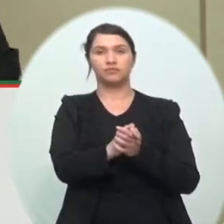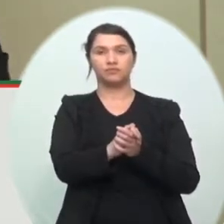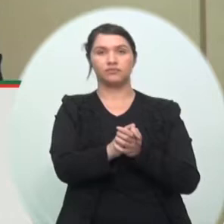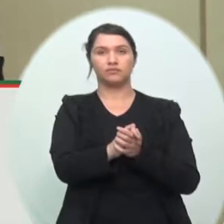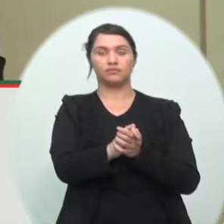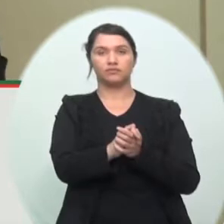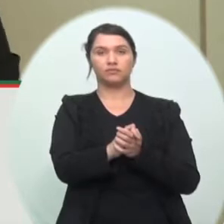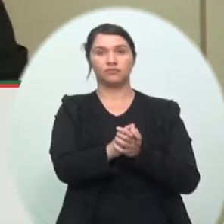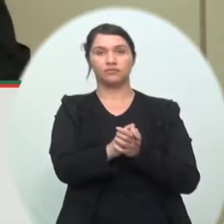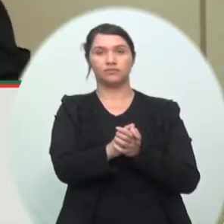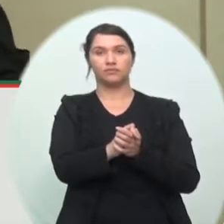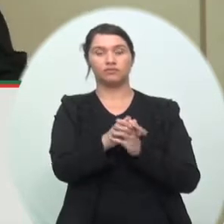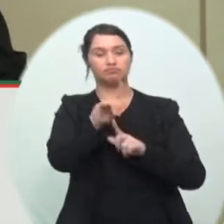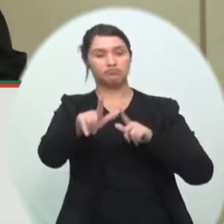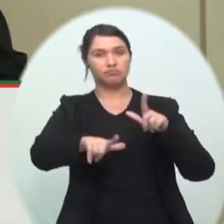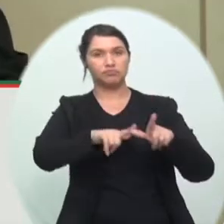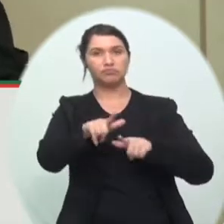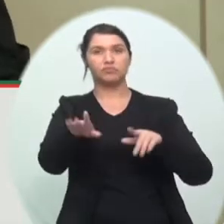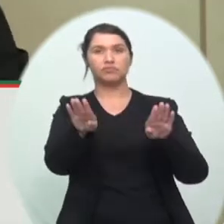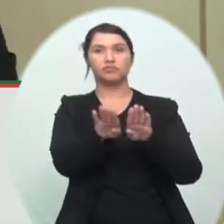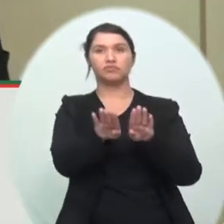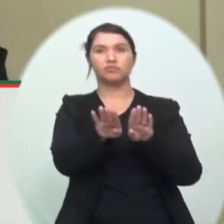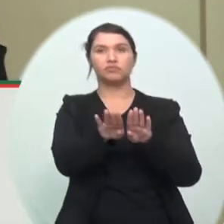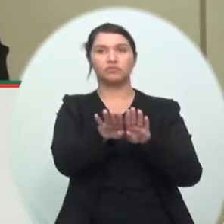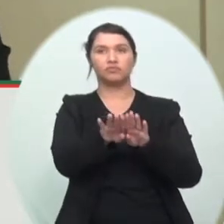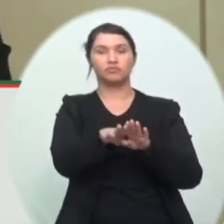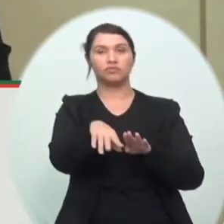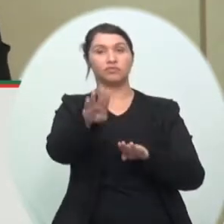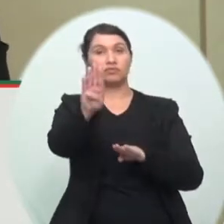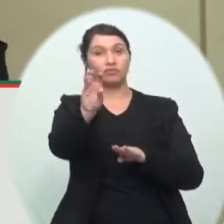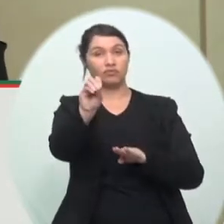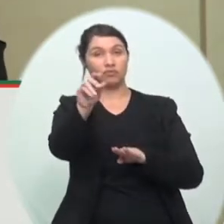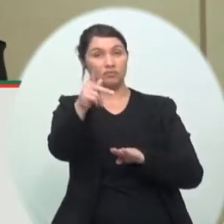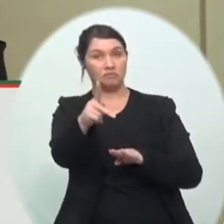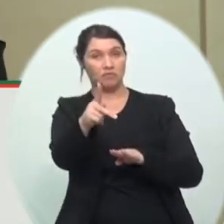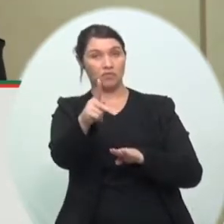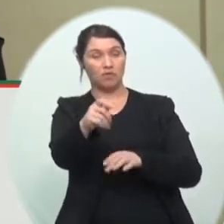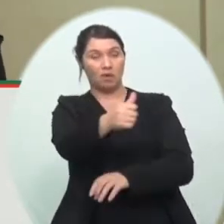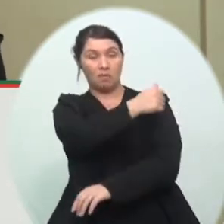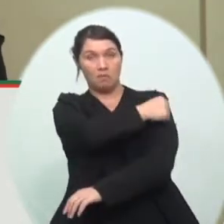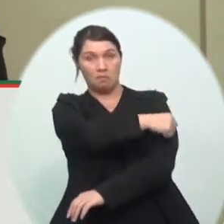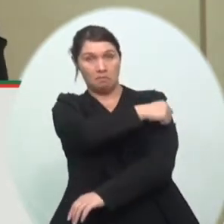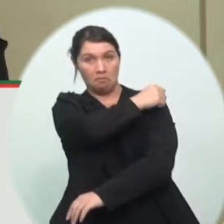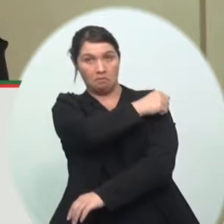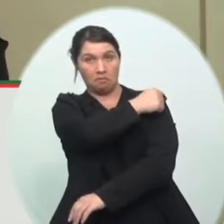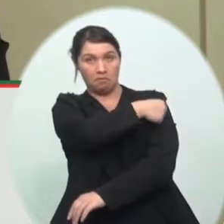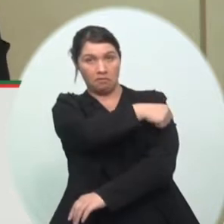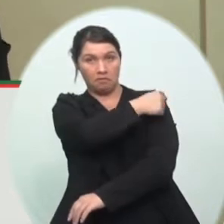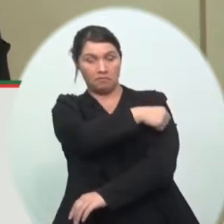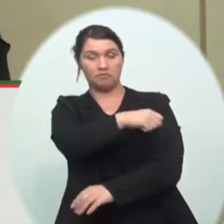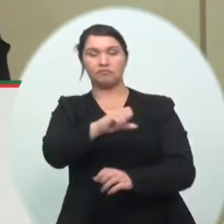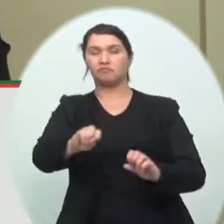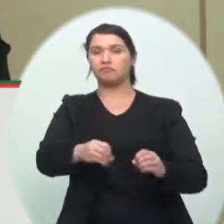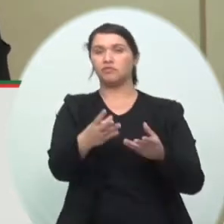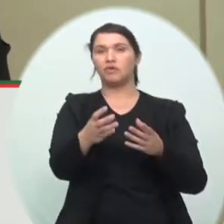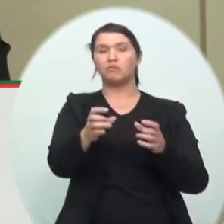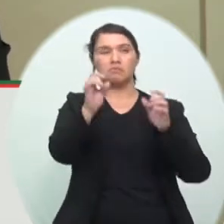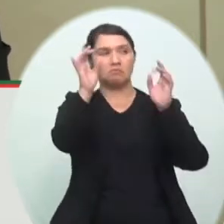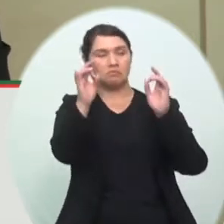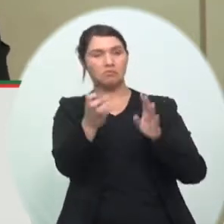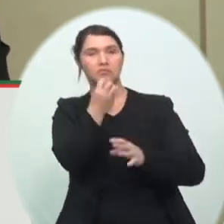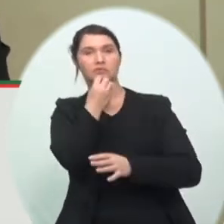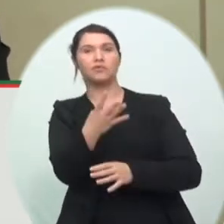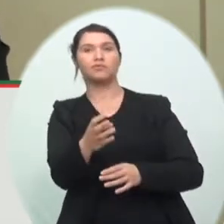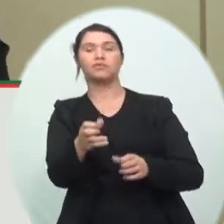pelo que eu sei, já foi até para o BOP do Rio de Janeiro, fez vários cursos, então tem uma especialidade muito grande. Então, parabéns, coronel,